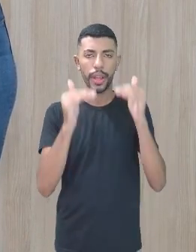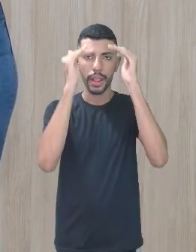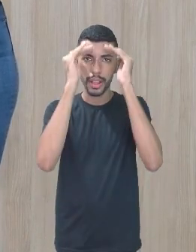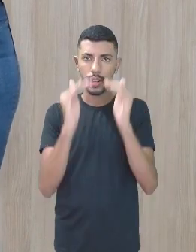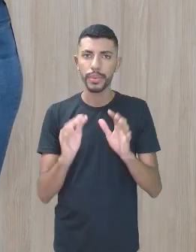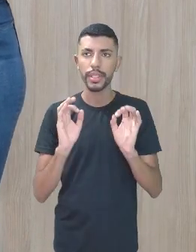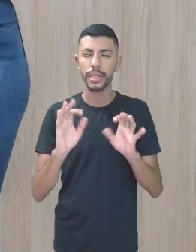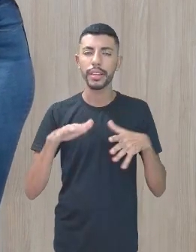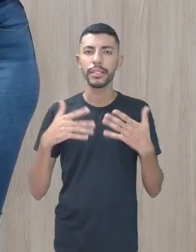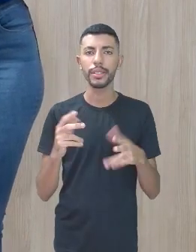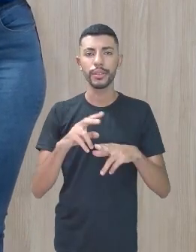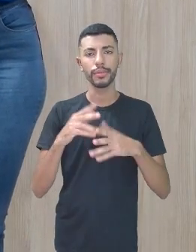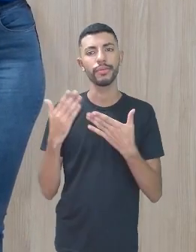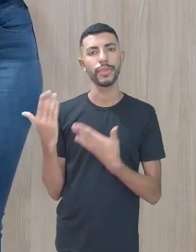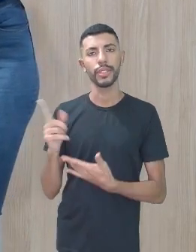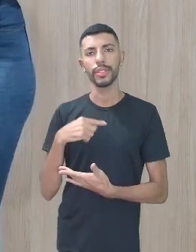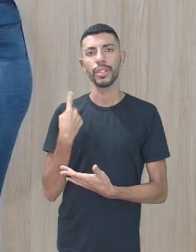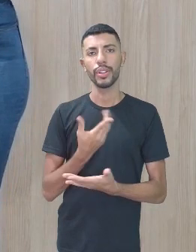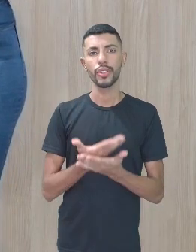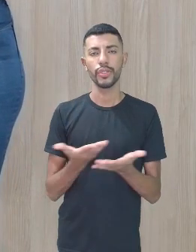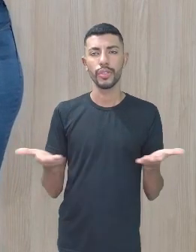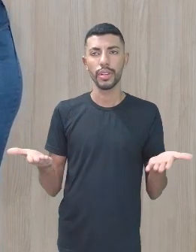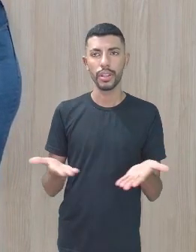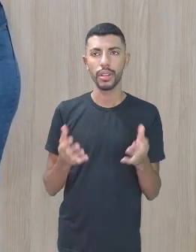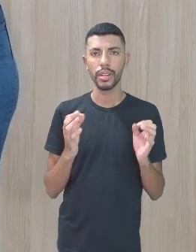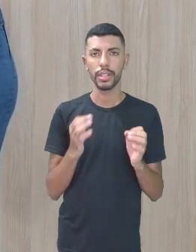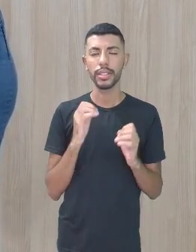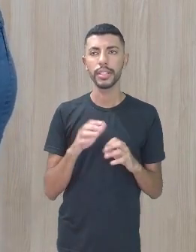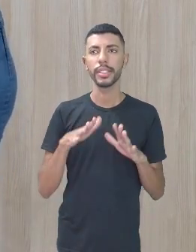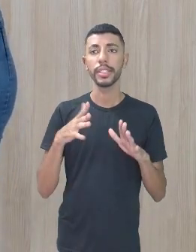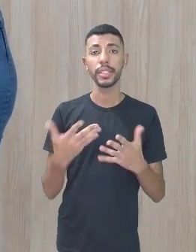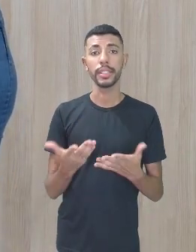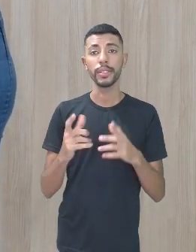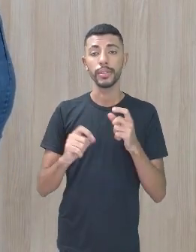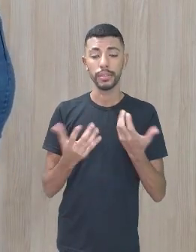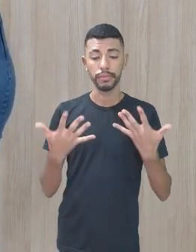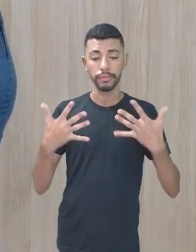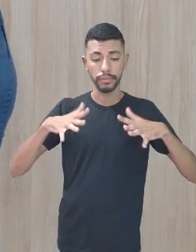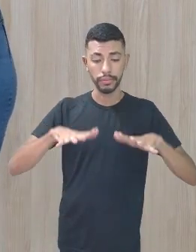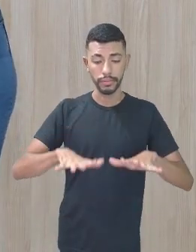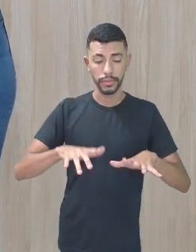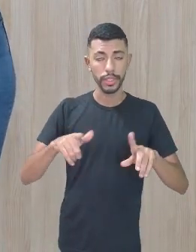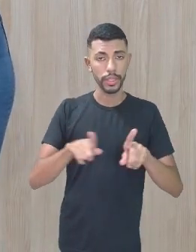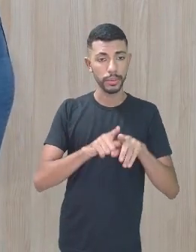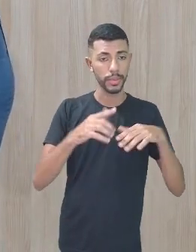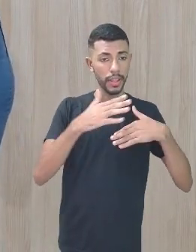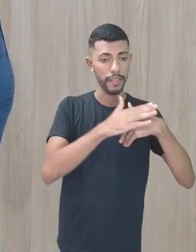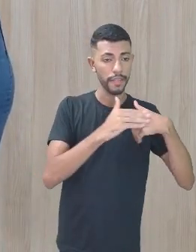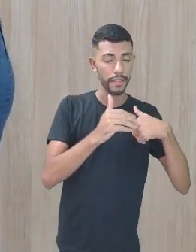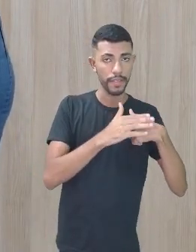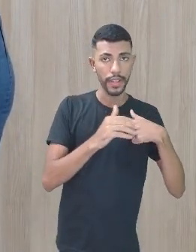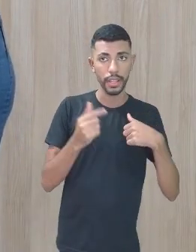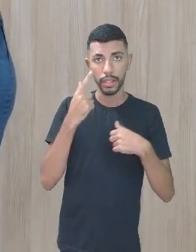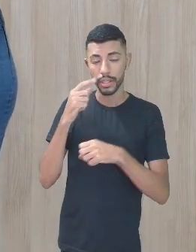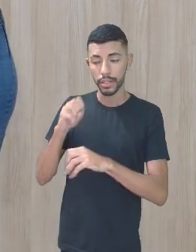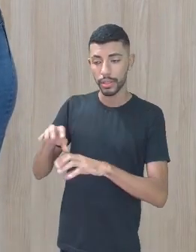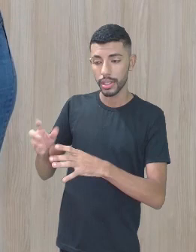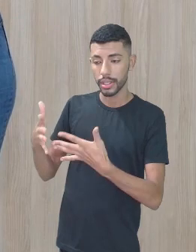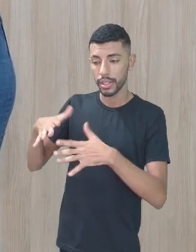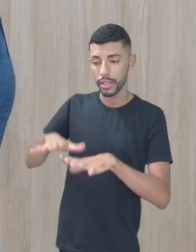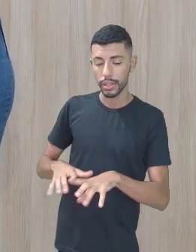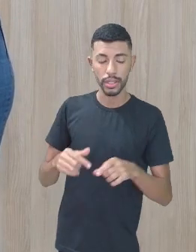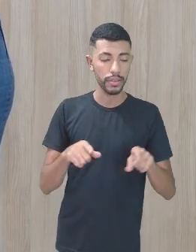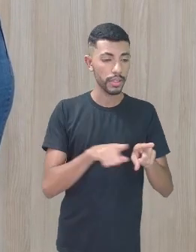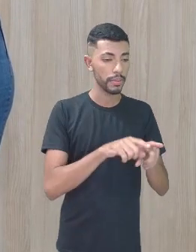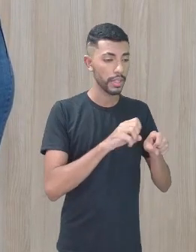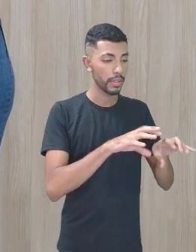aqui agora nesse nosso primeiro encontro. E vimos também o quanto inclusão, né, e afeto, educação inclusiva